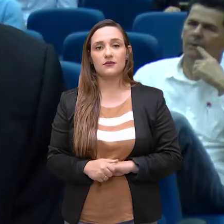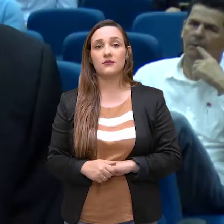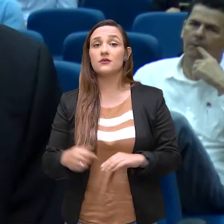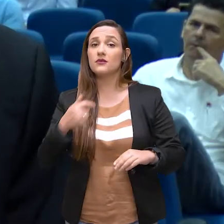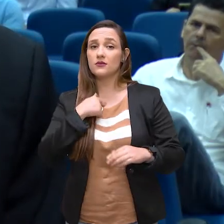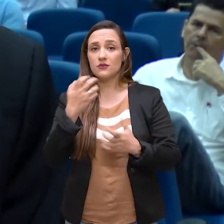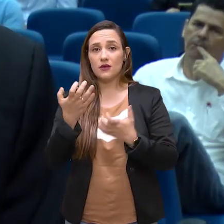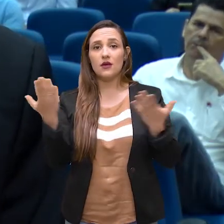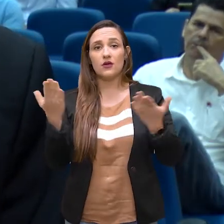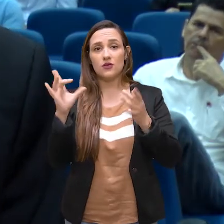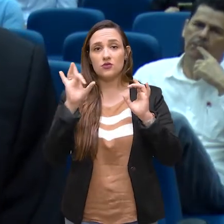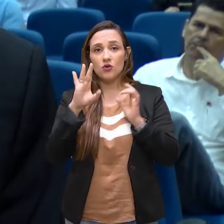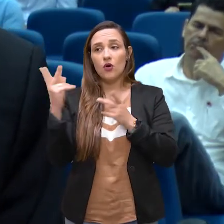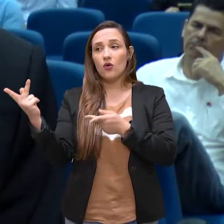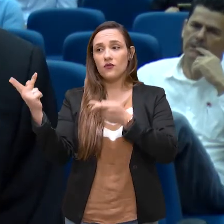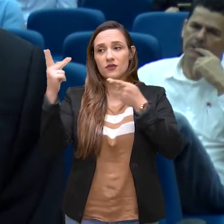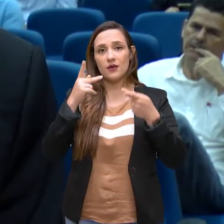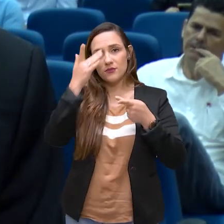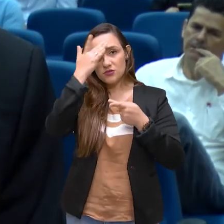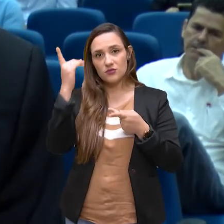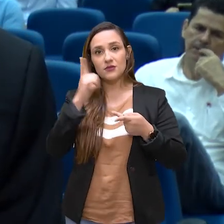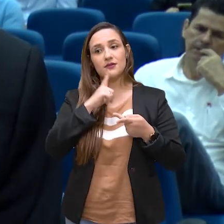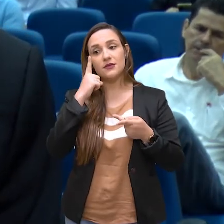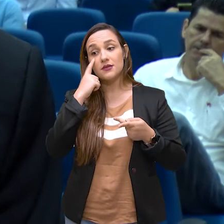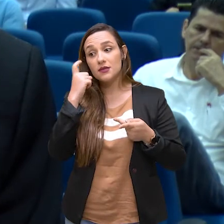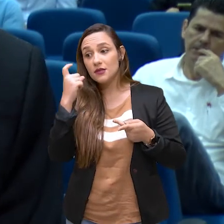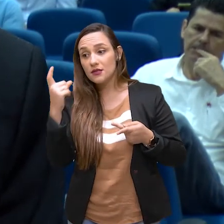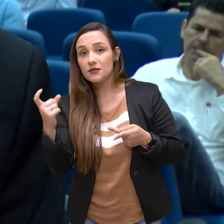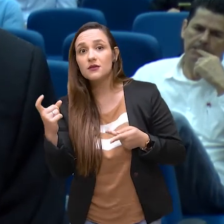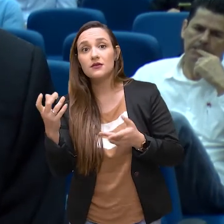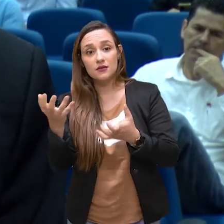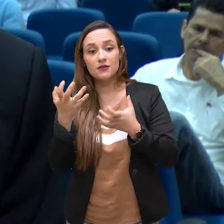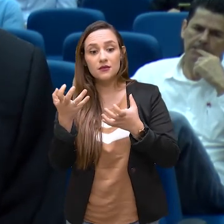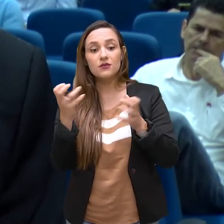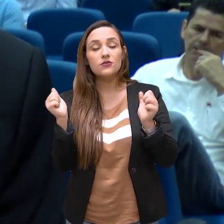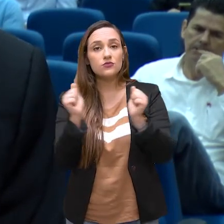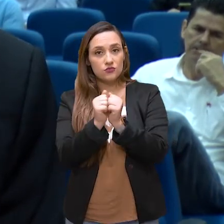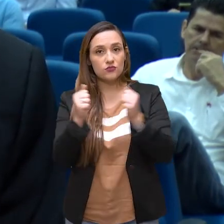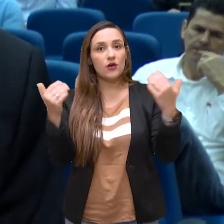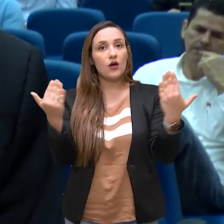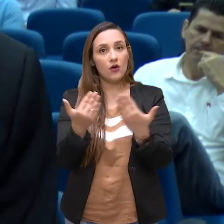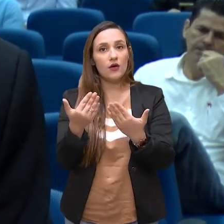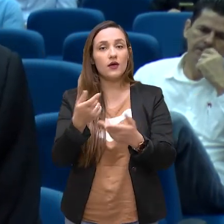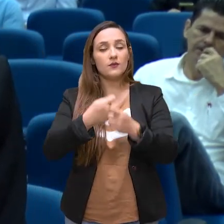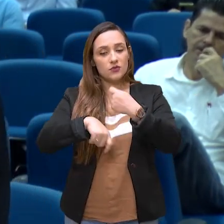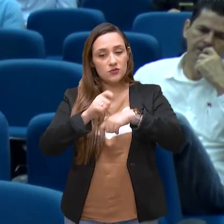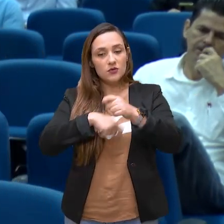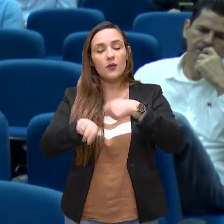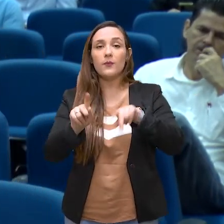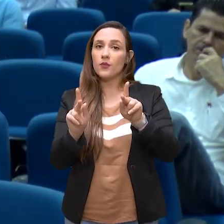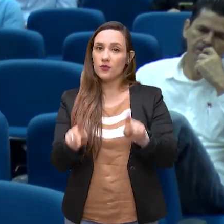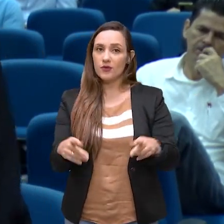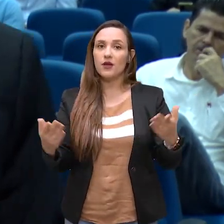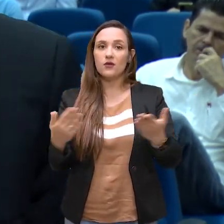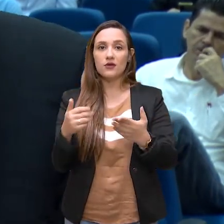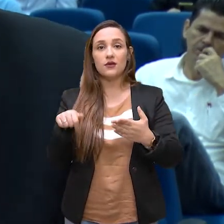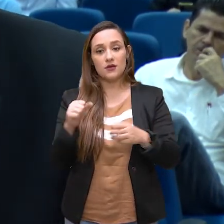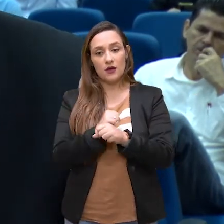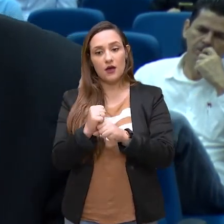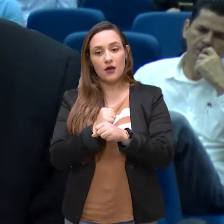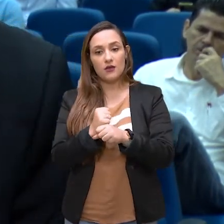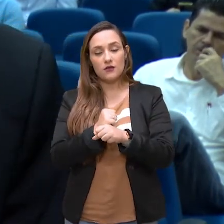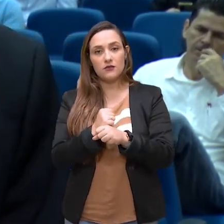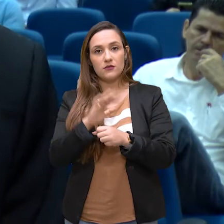Quero apenas convidar a todos que se interessarem, a todos que estiverem envolvidos, né, na administração pública estadual nesse